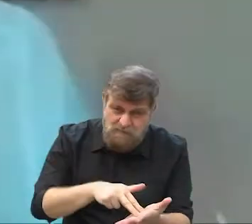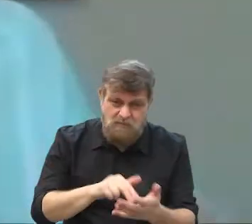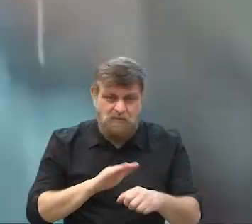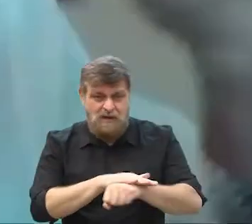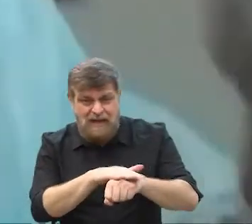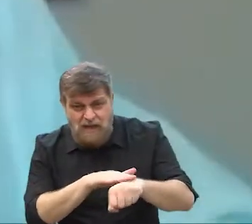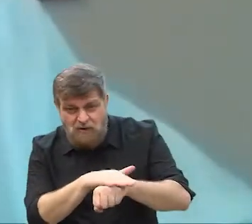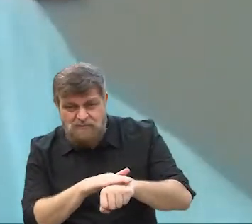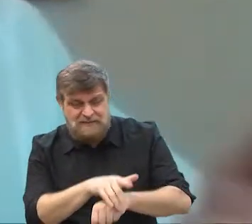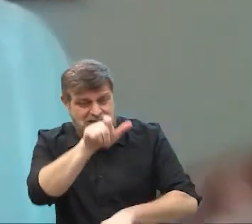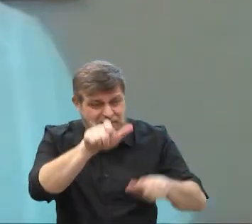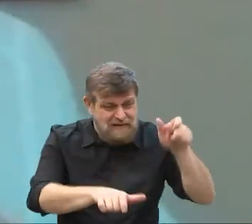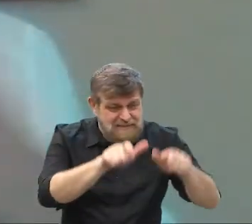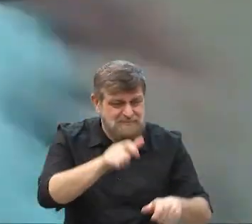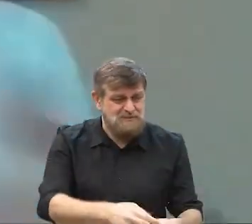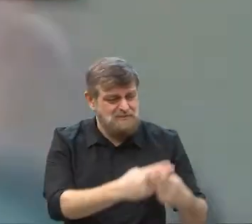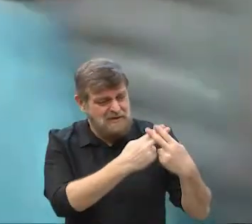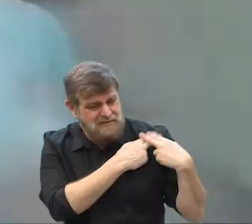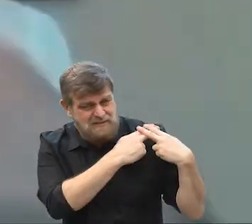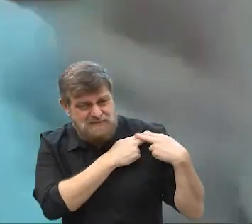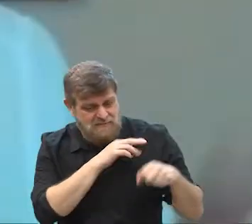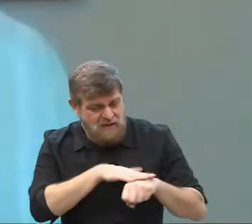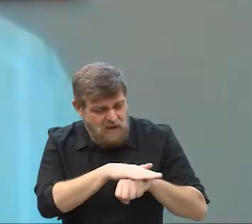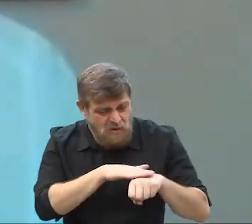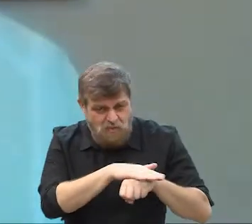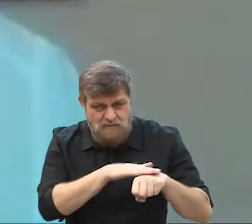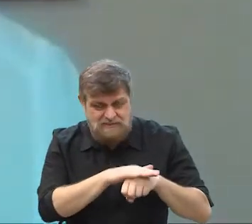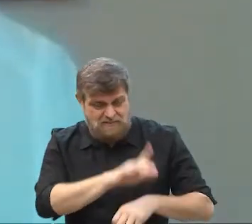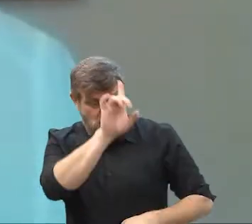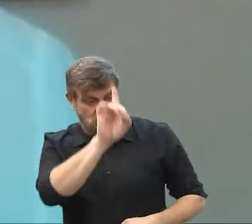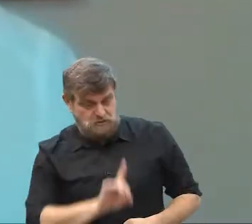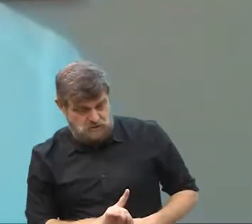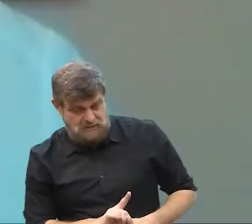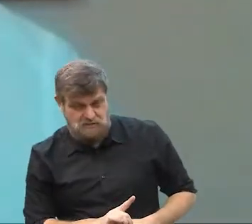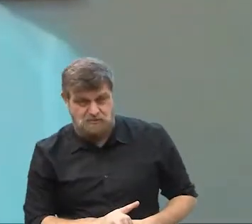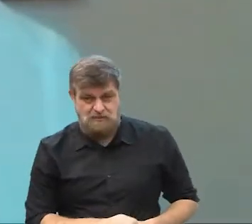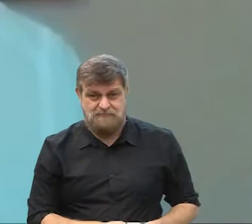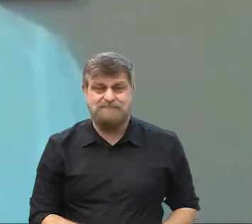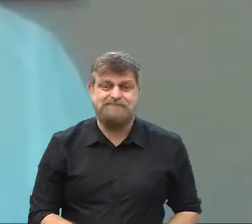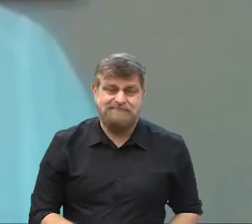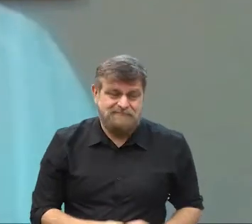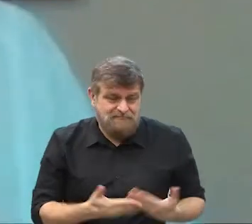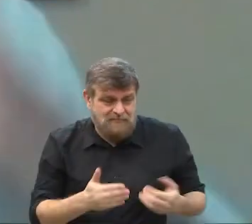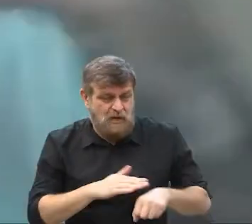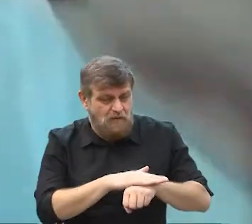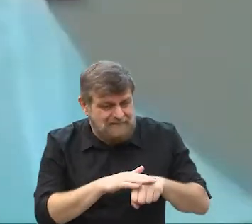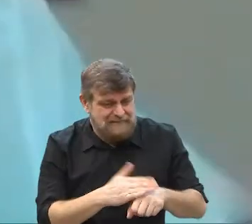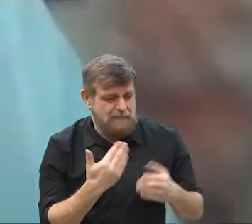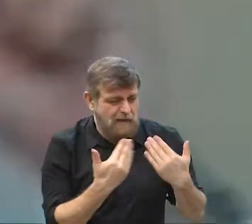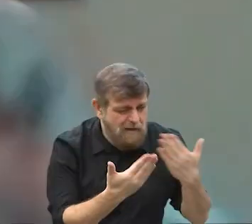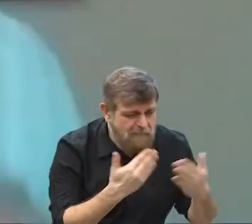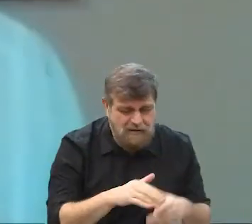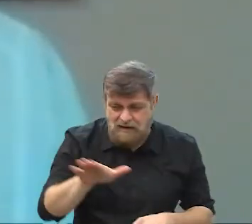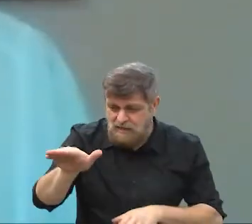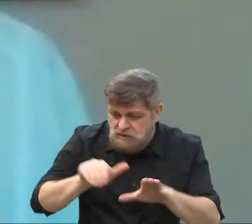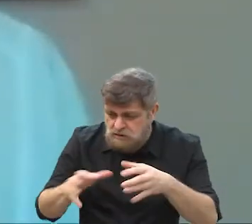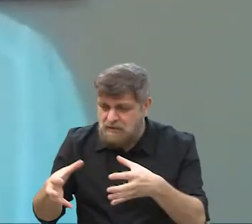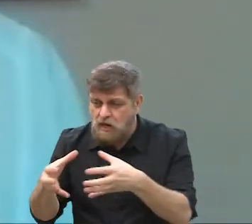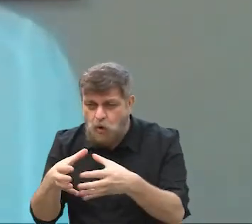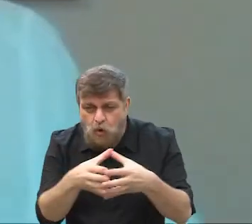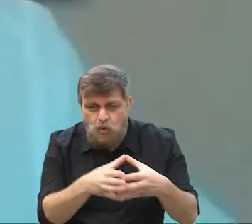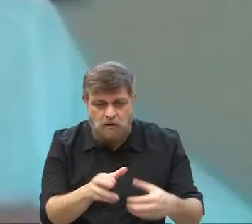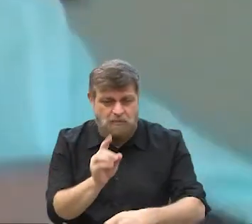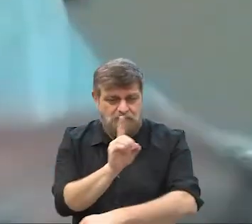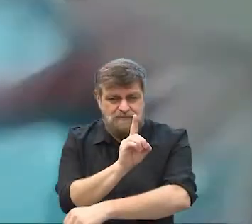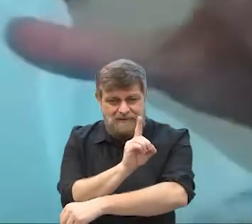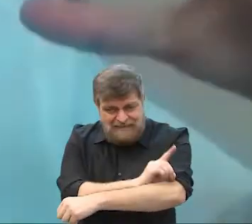muitos responsáveis do SESI Senai, embora sempre mudam, né, os diretores, mas eu falei com eles, falei com os grupos religiosos